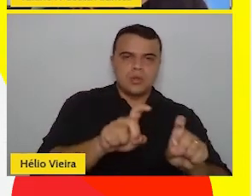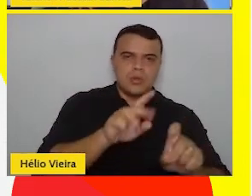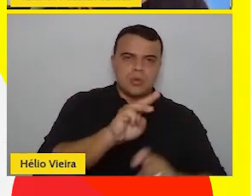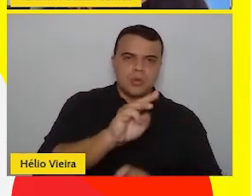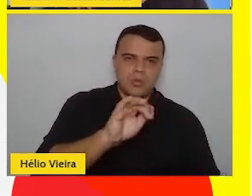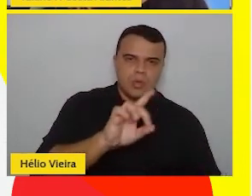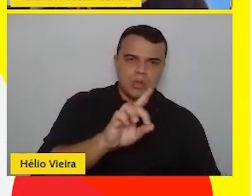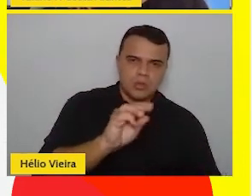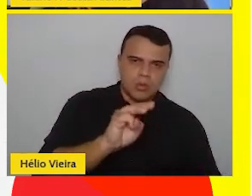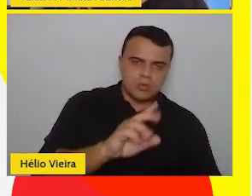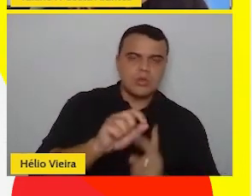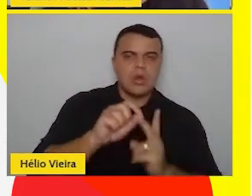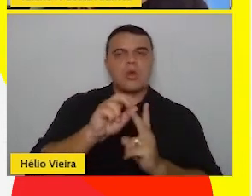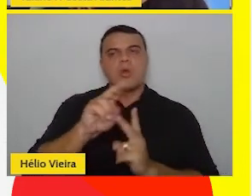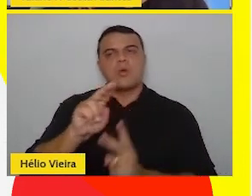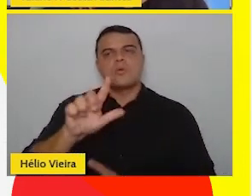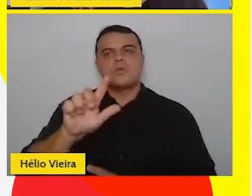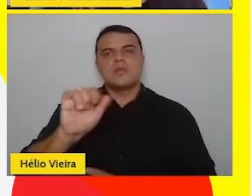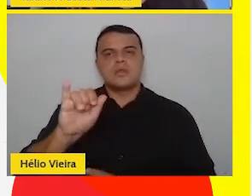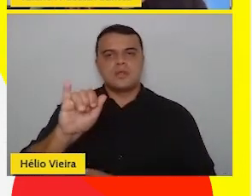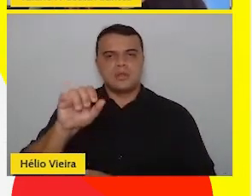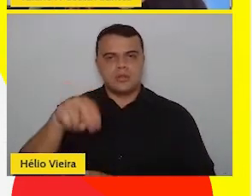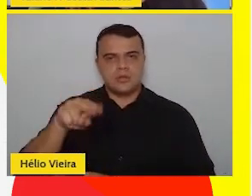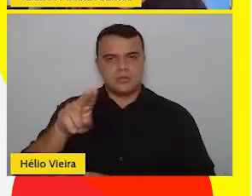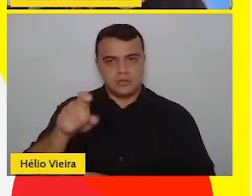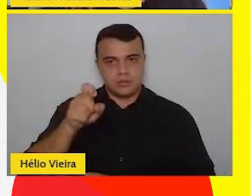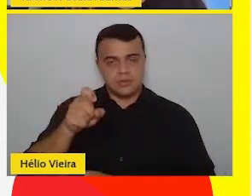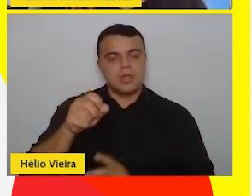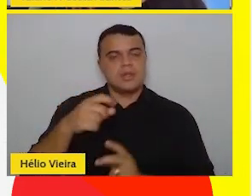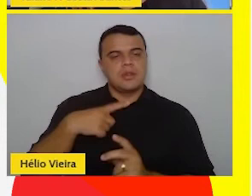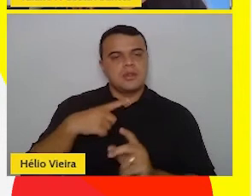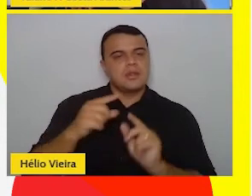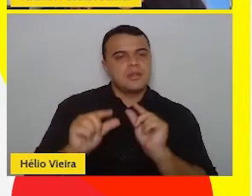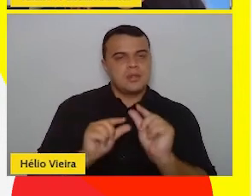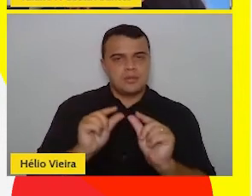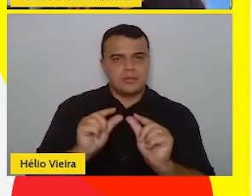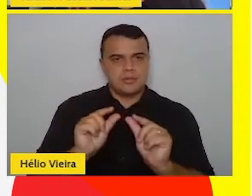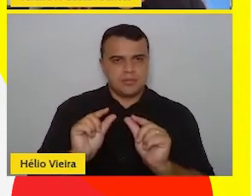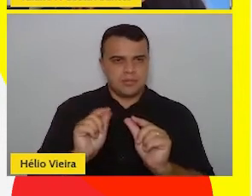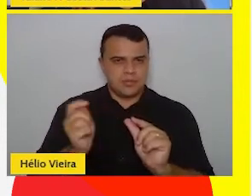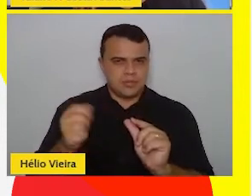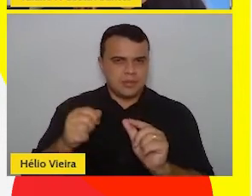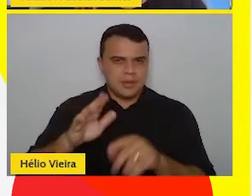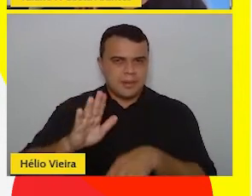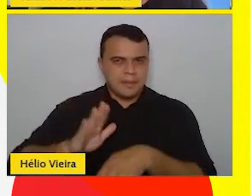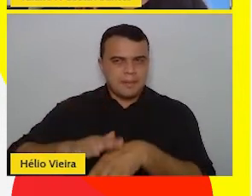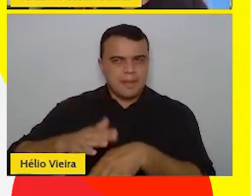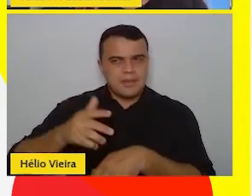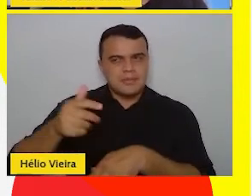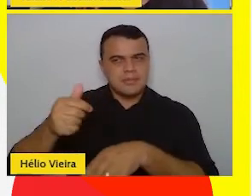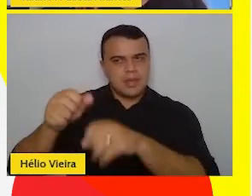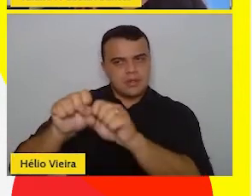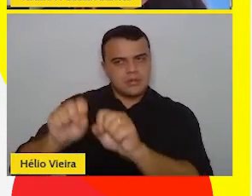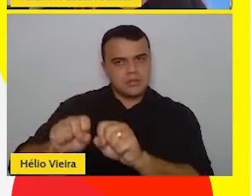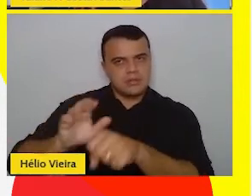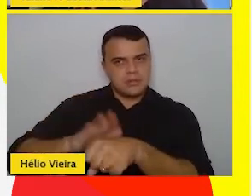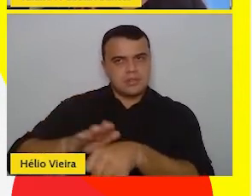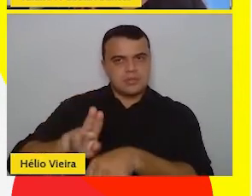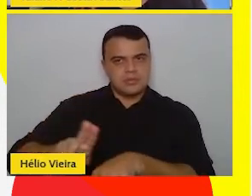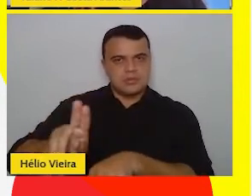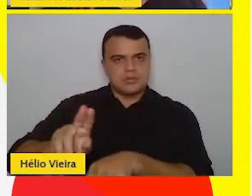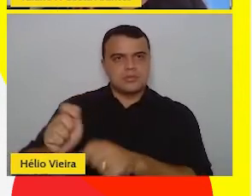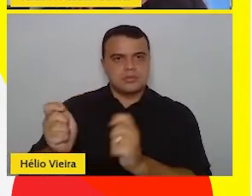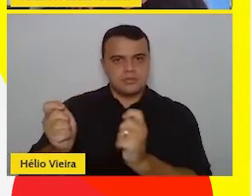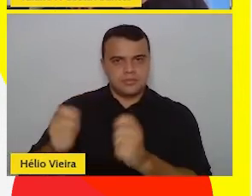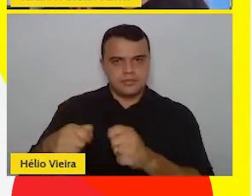Linux. Então, ele é um pouquinho, tem mais um pouquinho mais elaborado, tem um pouco mais ferramentas que o